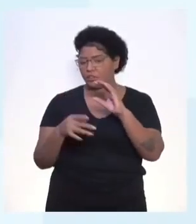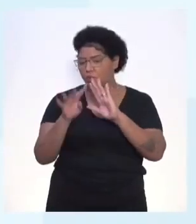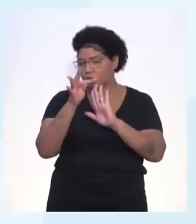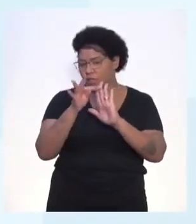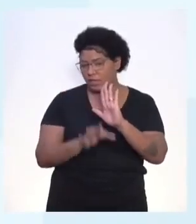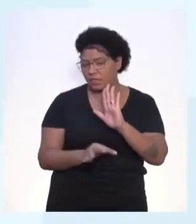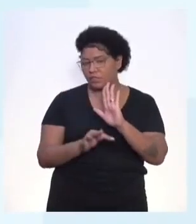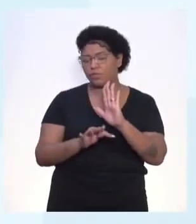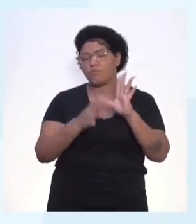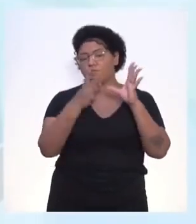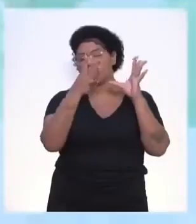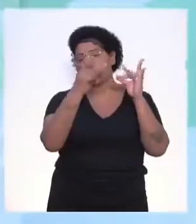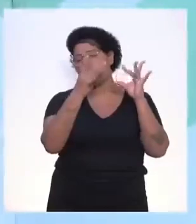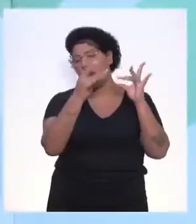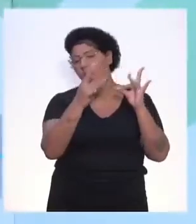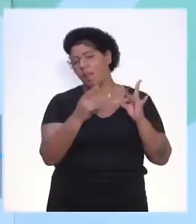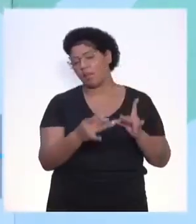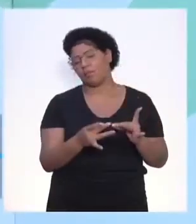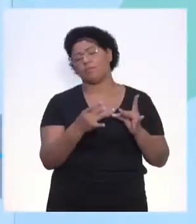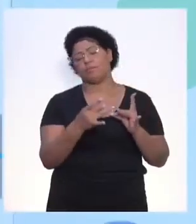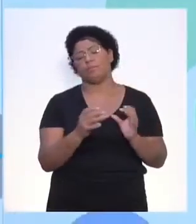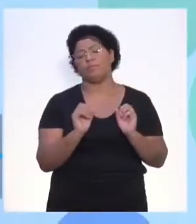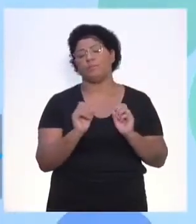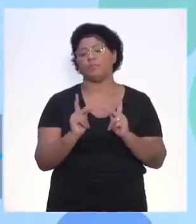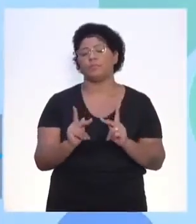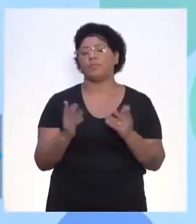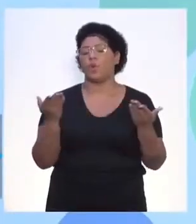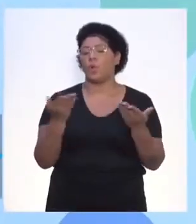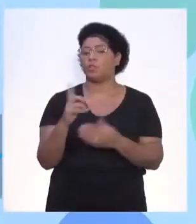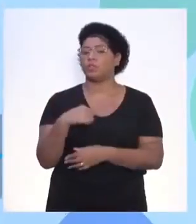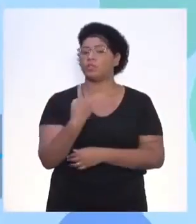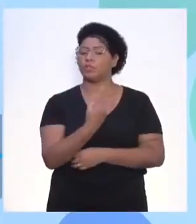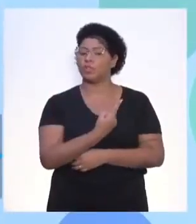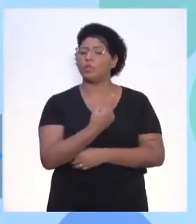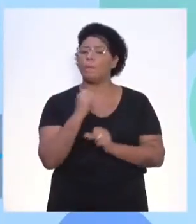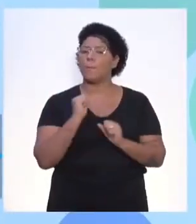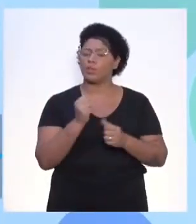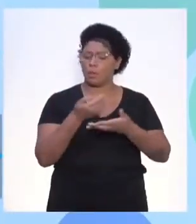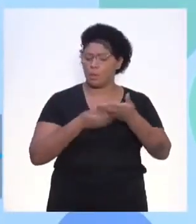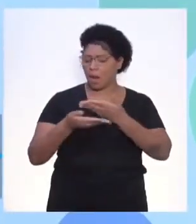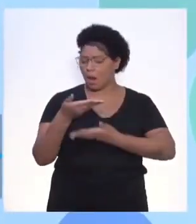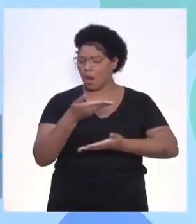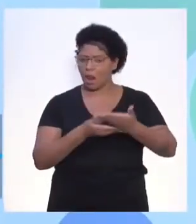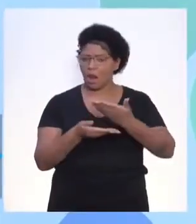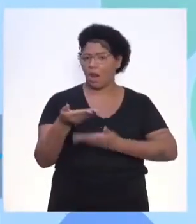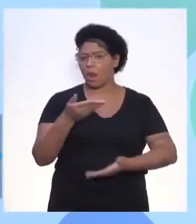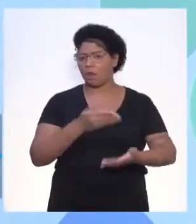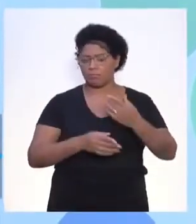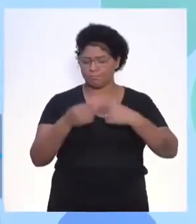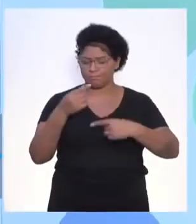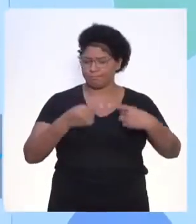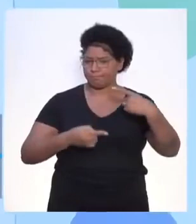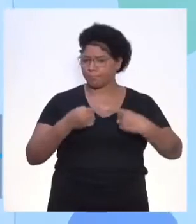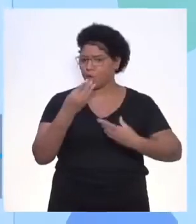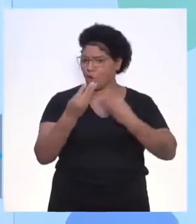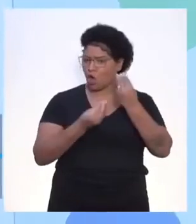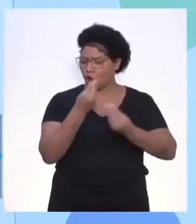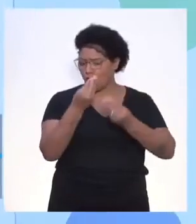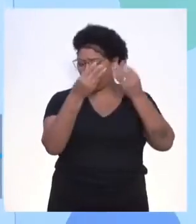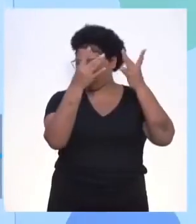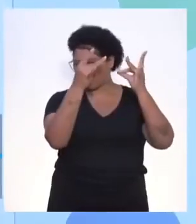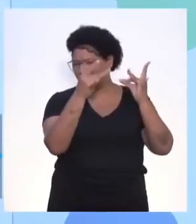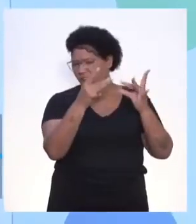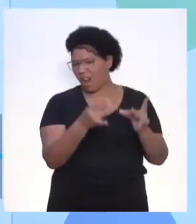textos descritivos. É isso aí. Então, eu acho que hoje a gente vai poder debater bastante sobre a questão de como